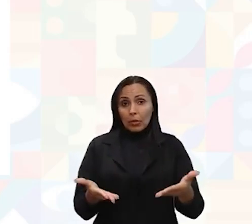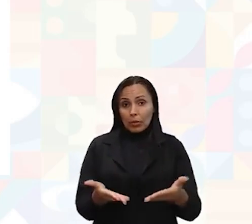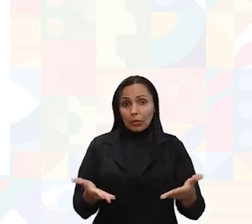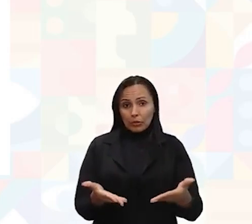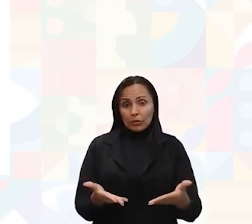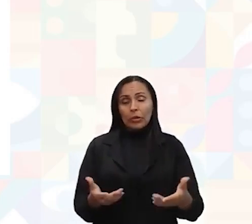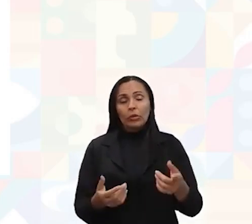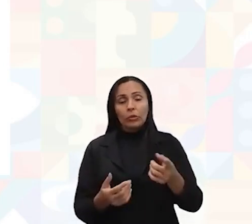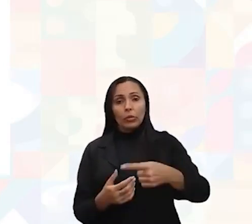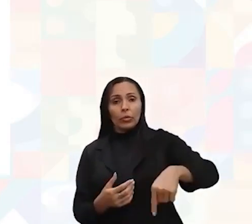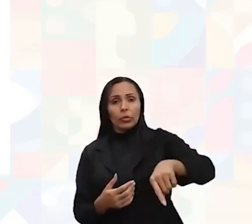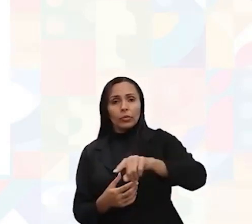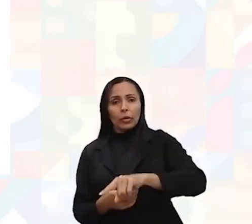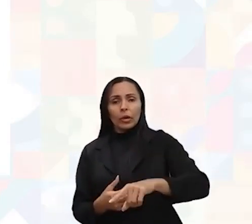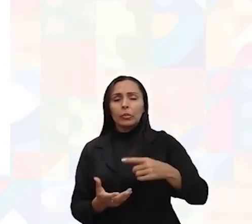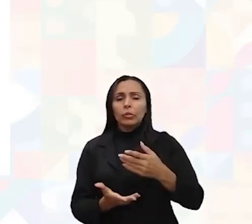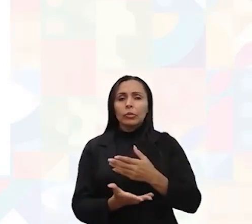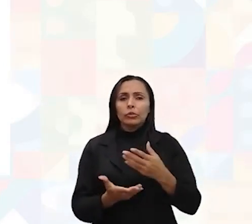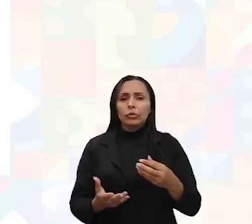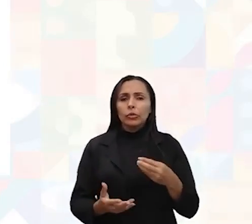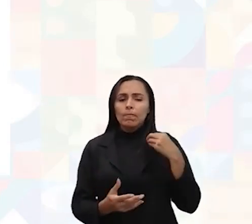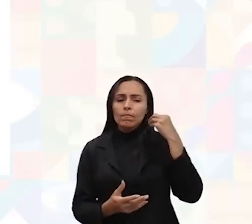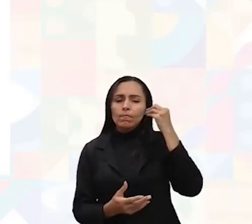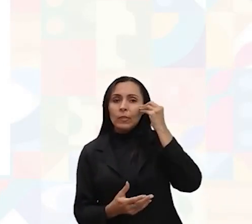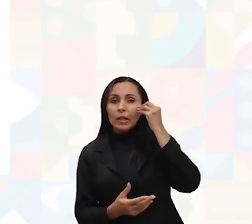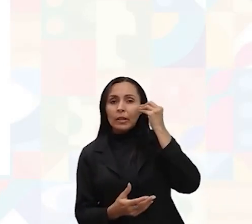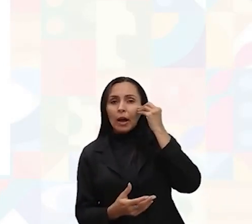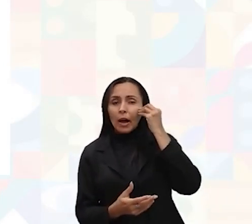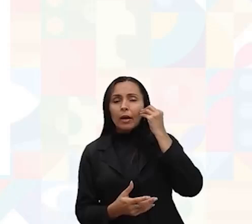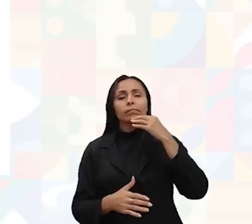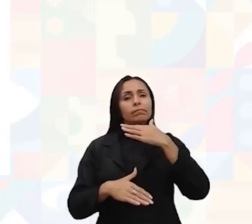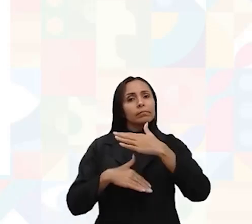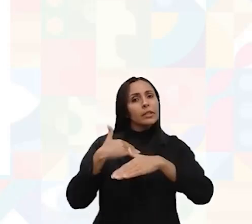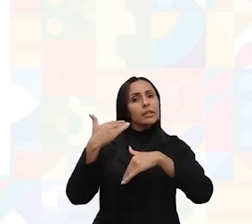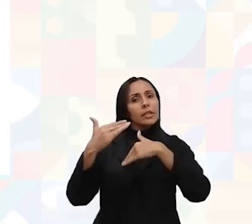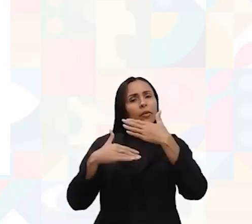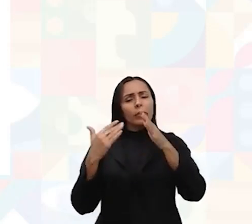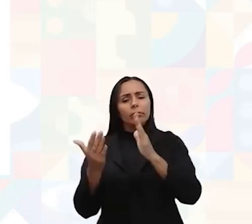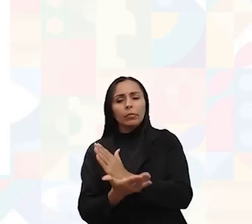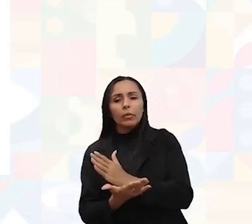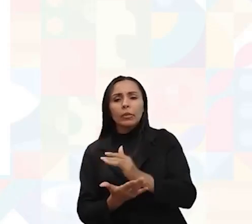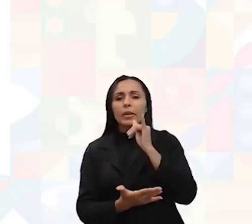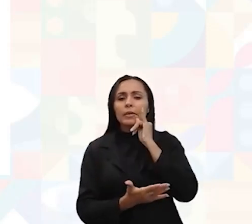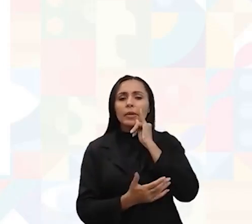de hoje, a gente vai tentar, ao máximo, né, desenvolver alguns exemplos.